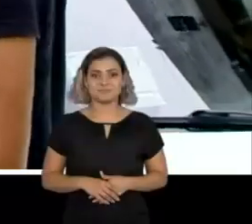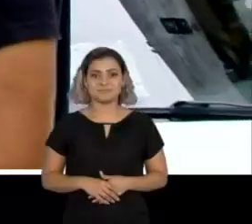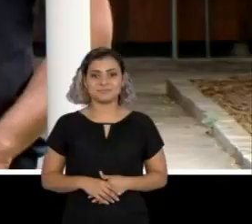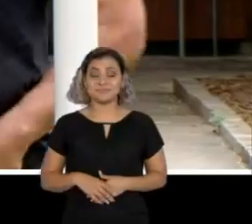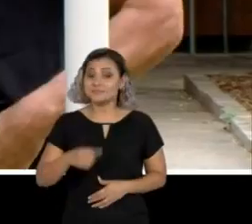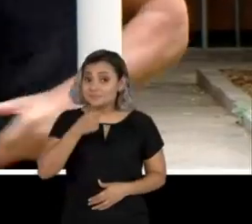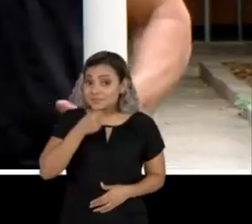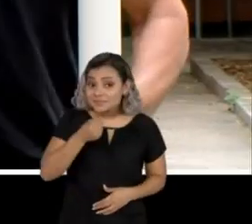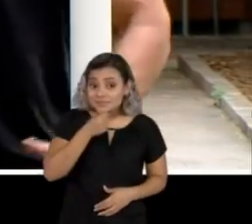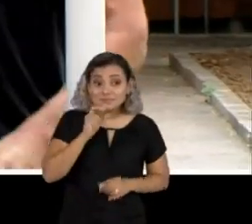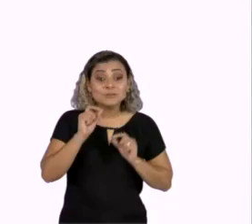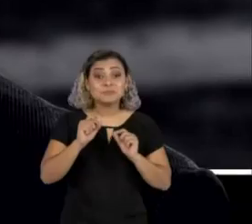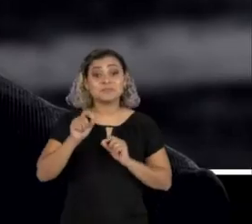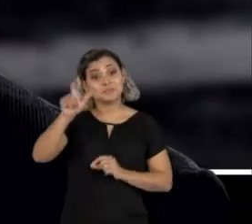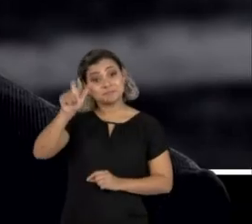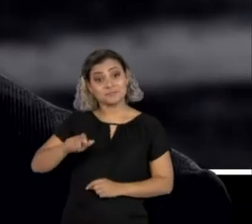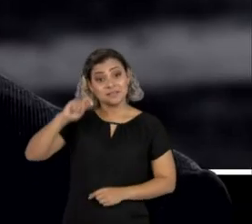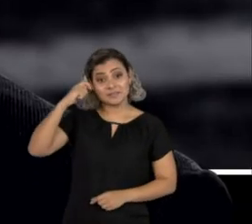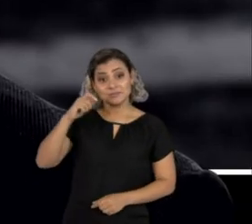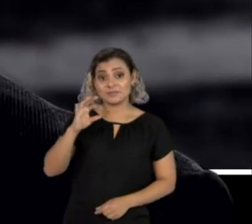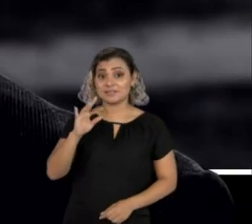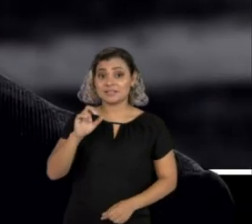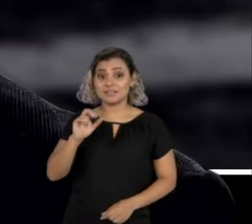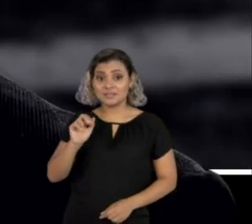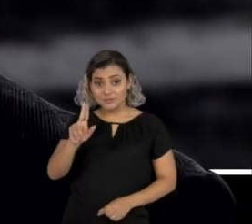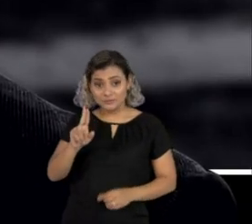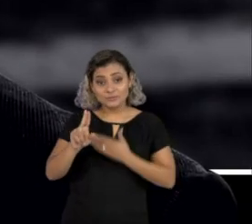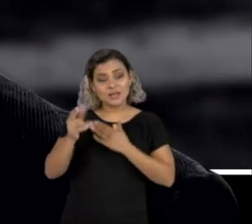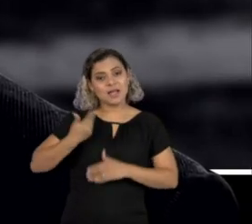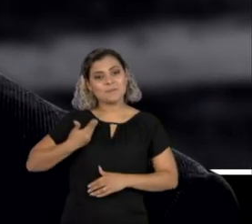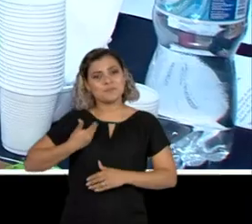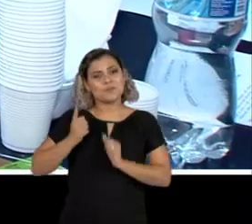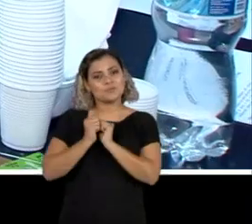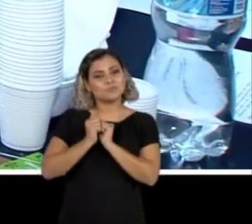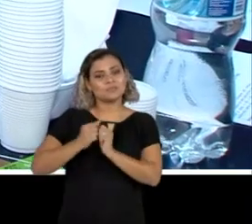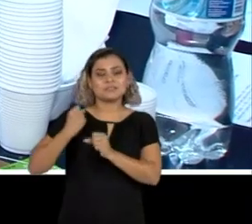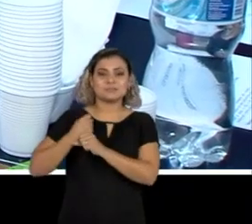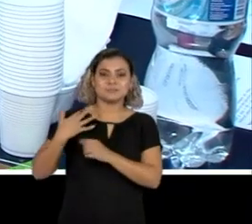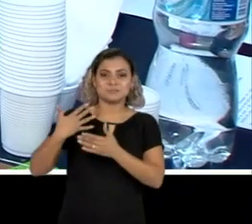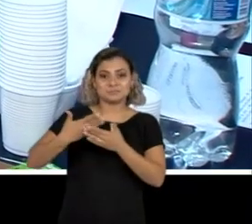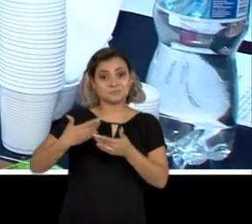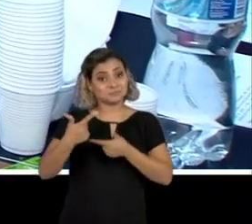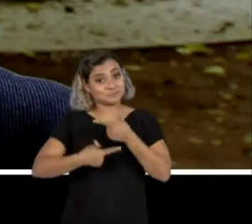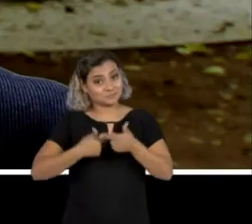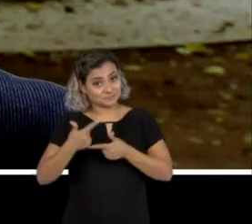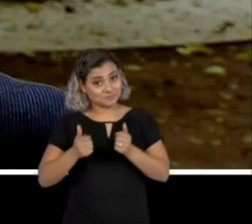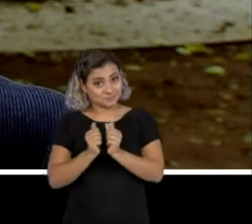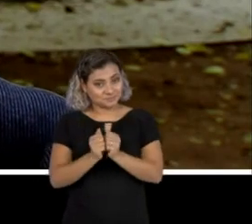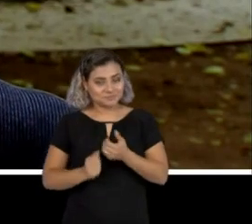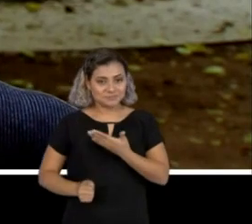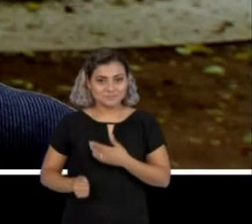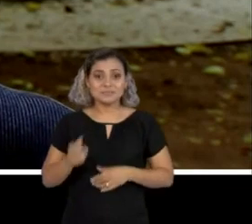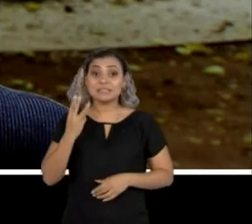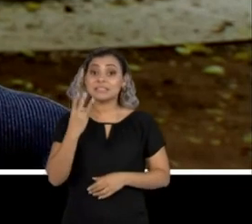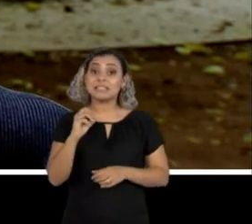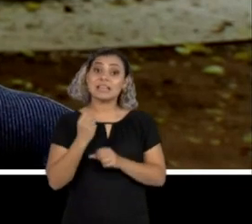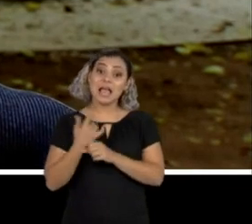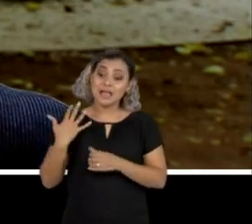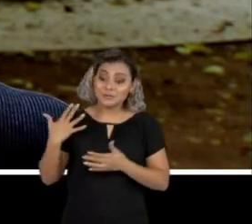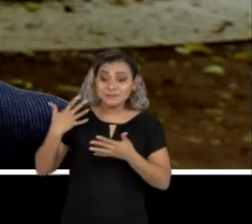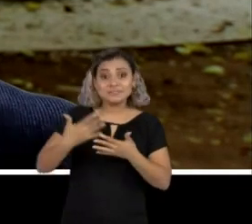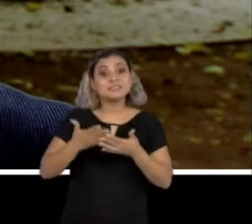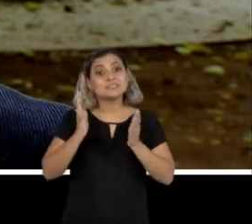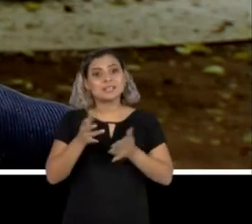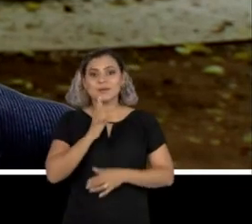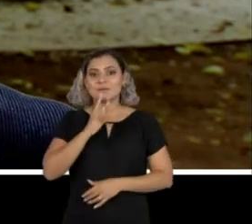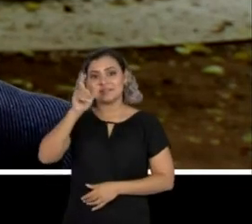Para entrevistá-la, temos o ator Tadeu Aguiar, amigo e companheiro de palco da Cristiane. Esse ano faz 30 anos